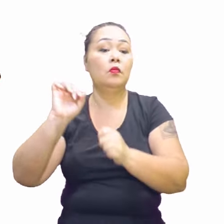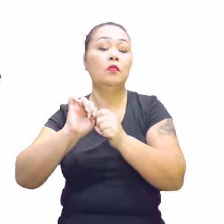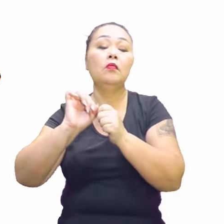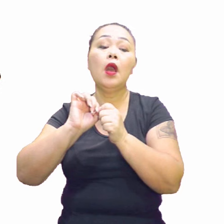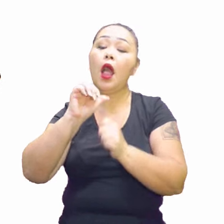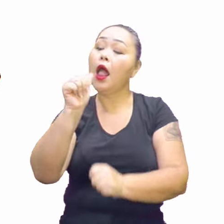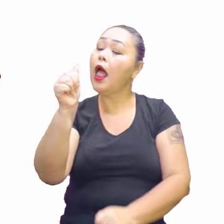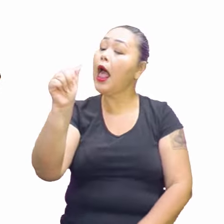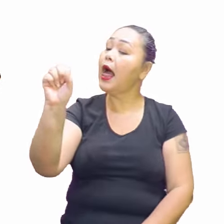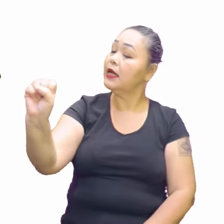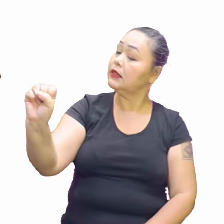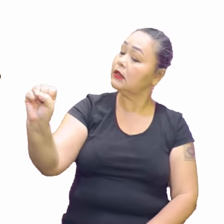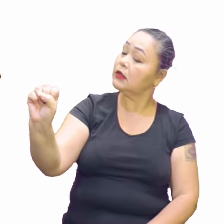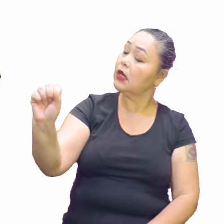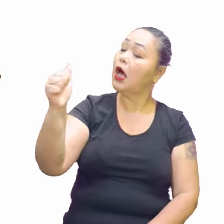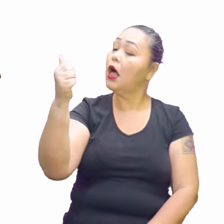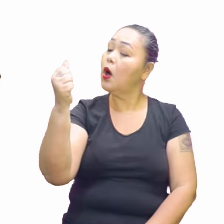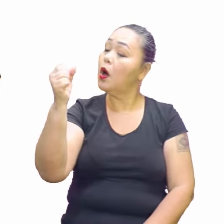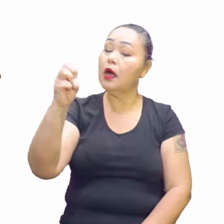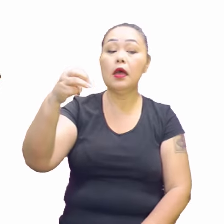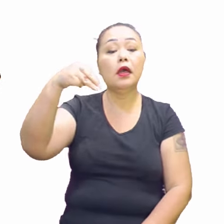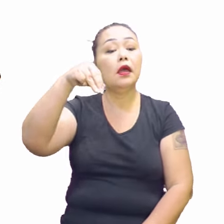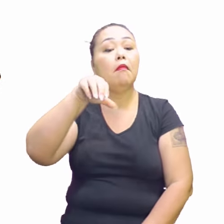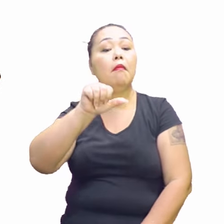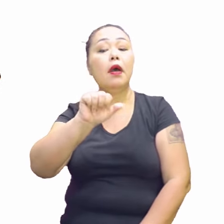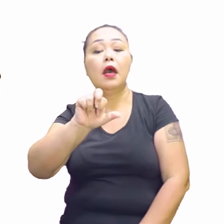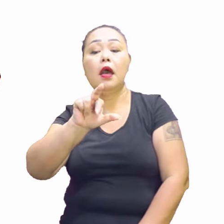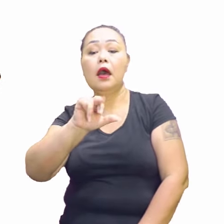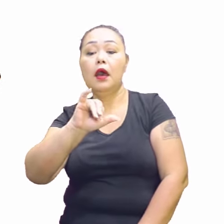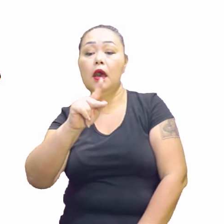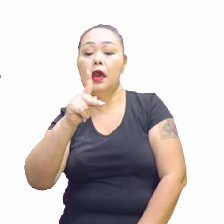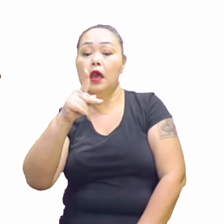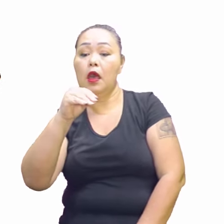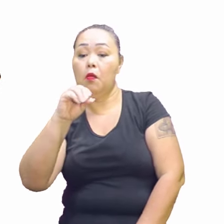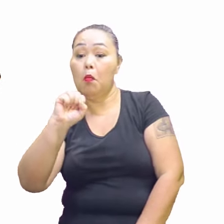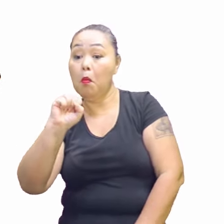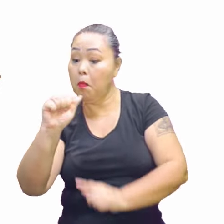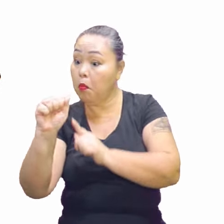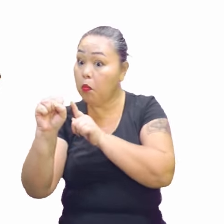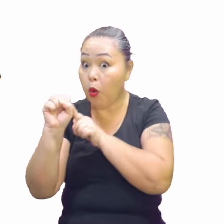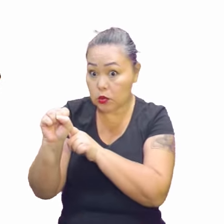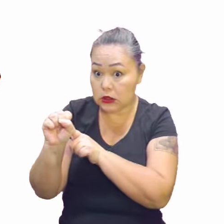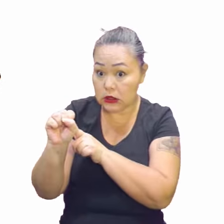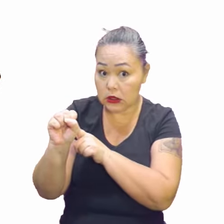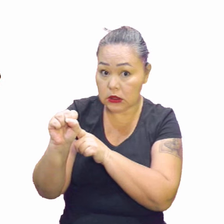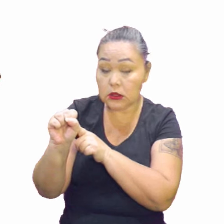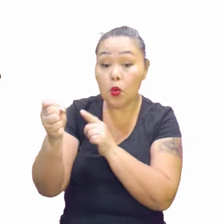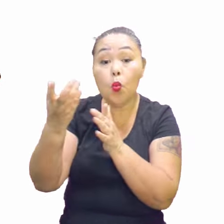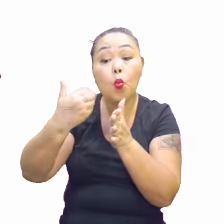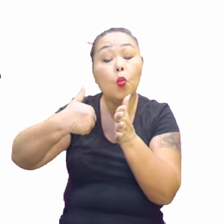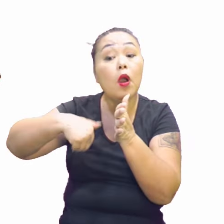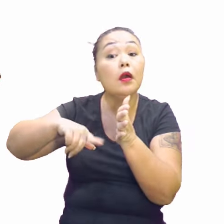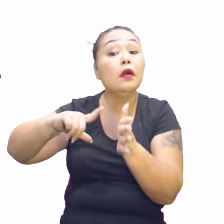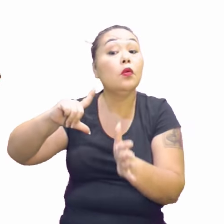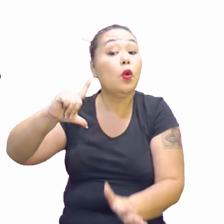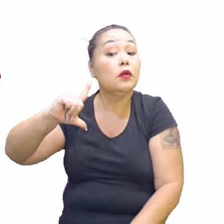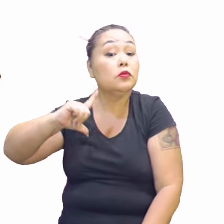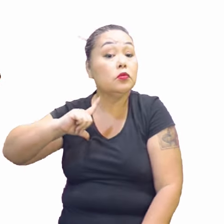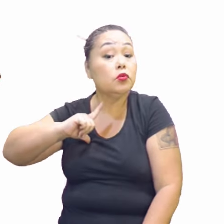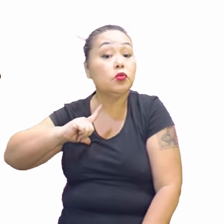então como ficaria? As mariposas quando chegam, olha lá,